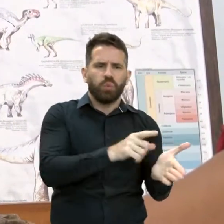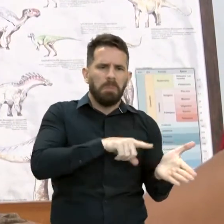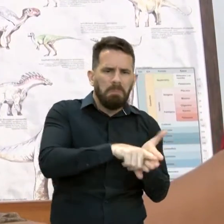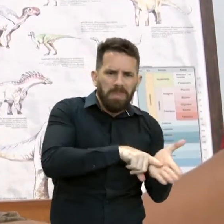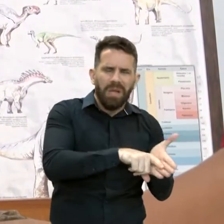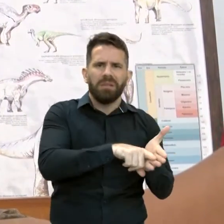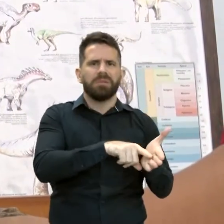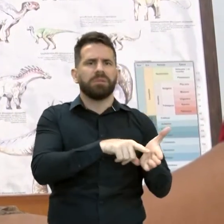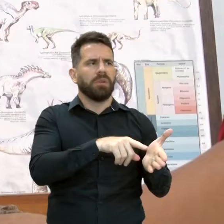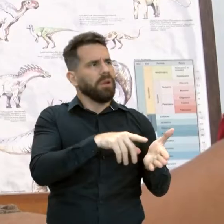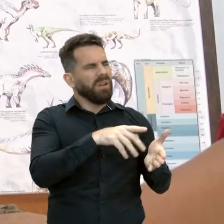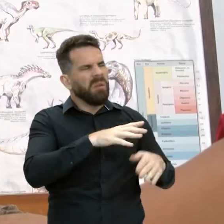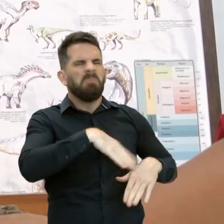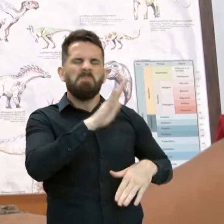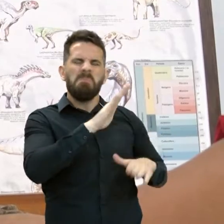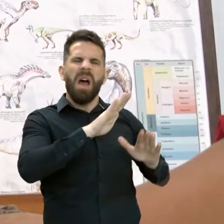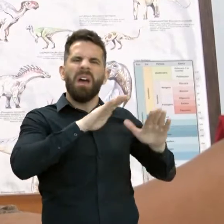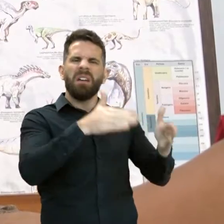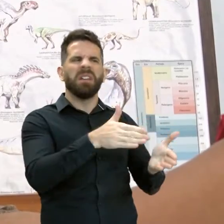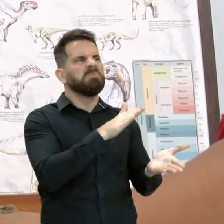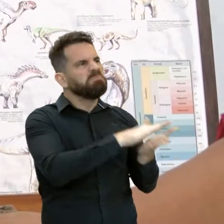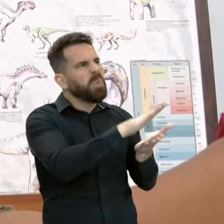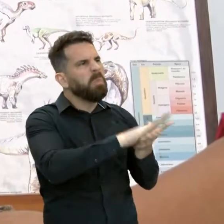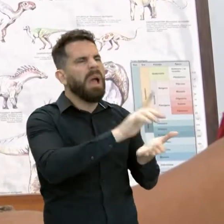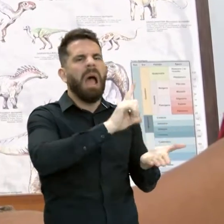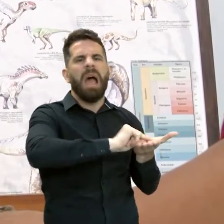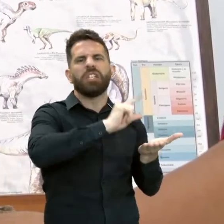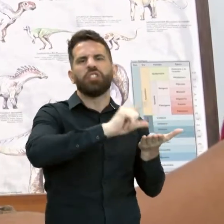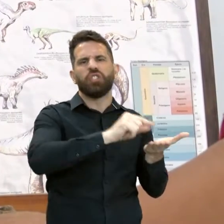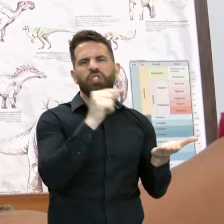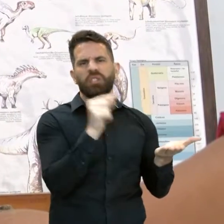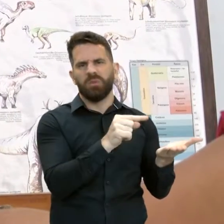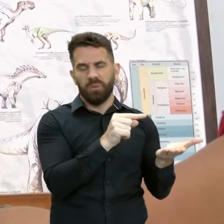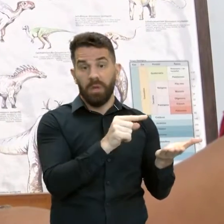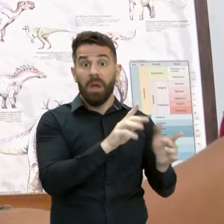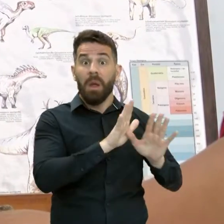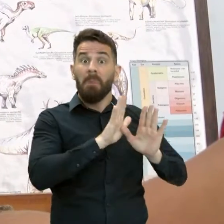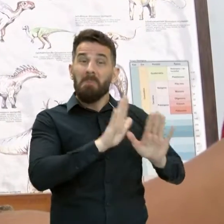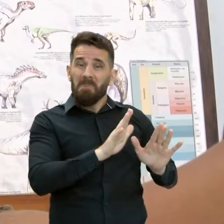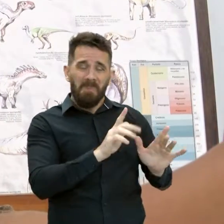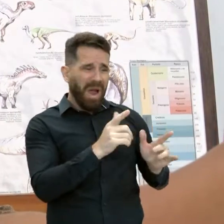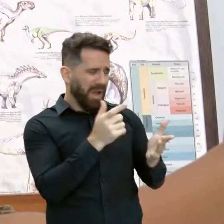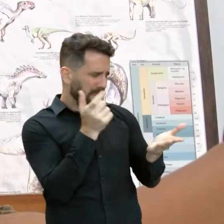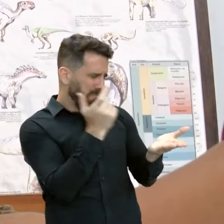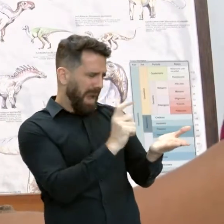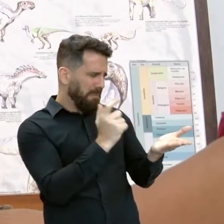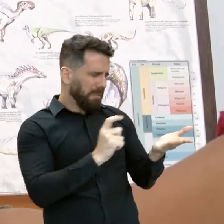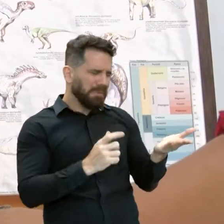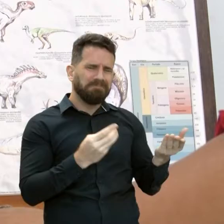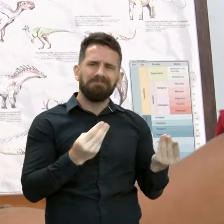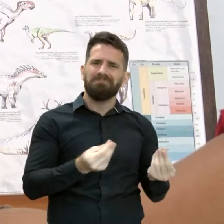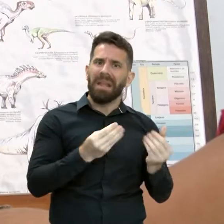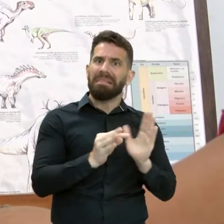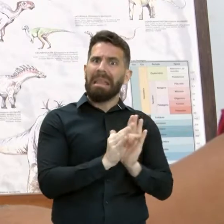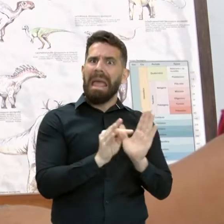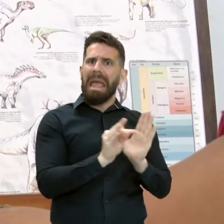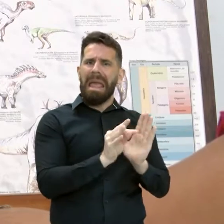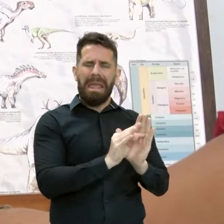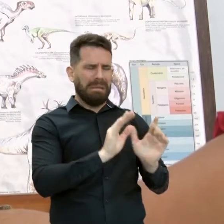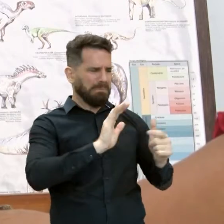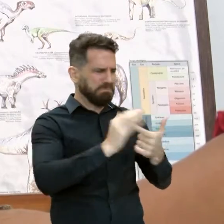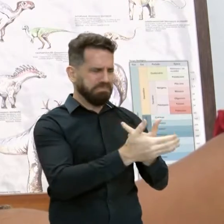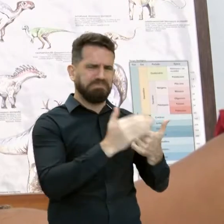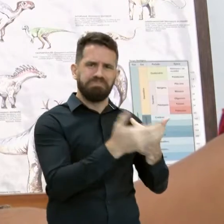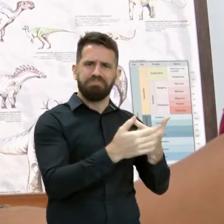artigos científicos e esse conteúdo tem uma linguagem muito técnica e comumente restrita ao meio acadêmico,